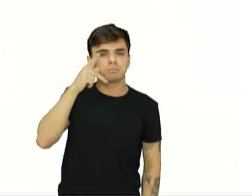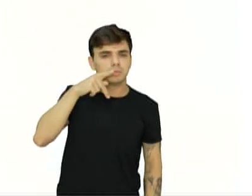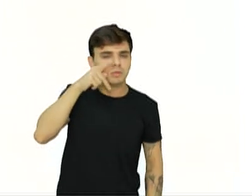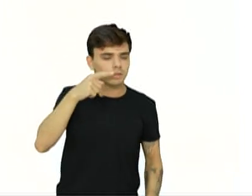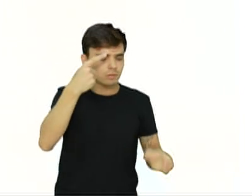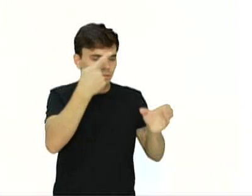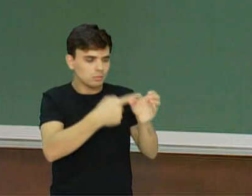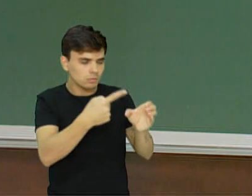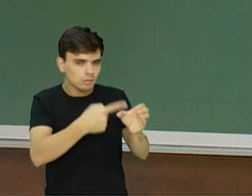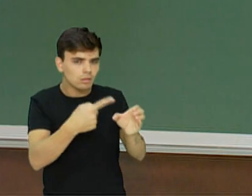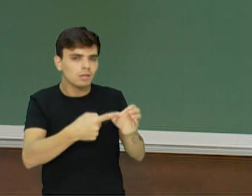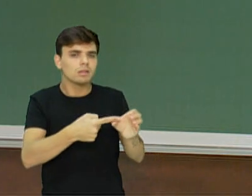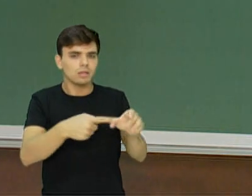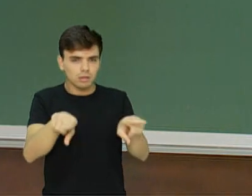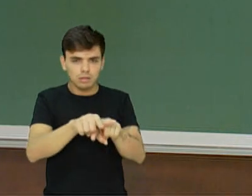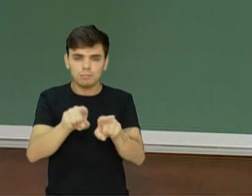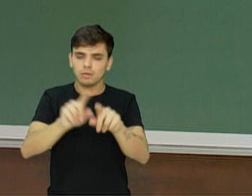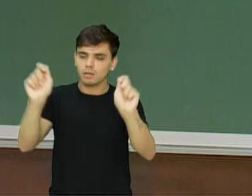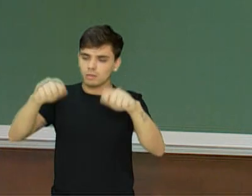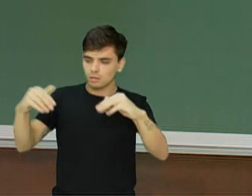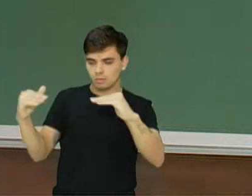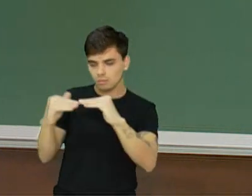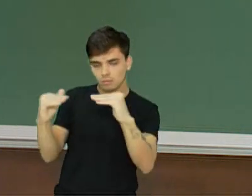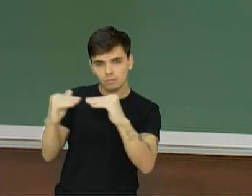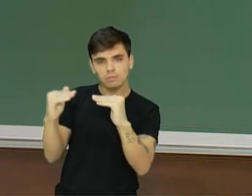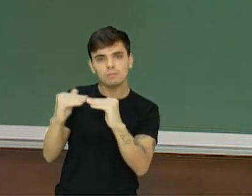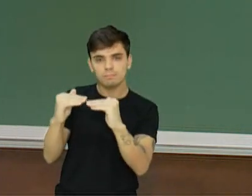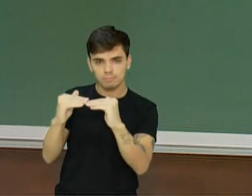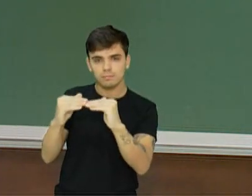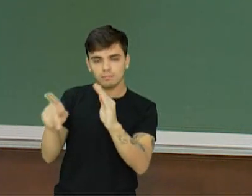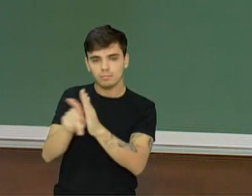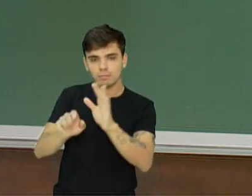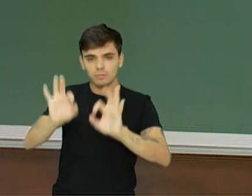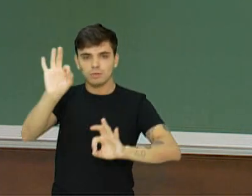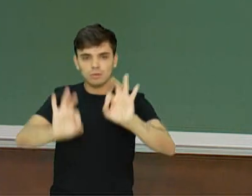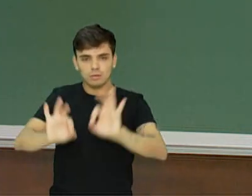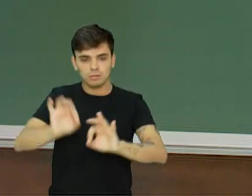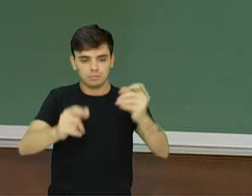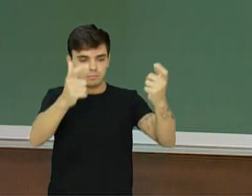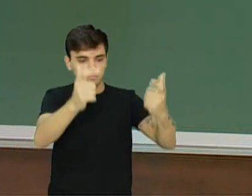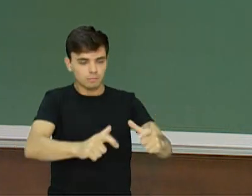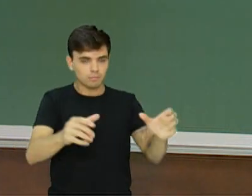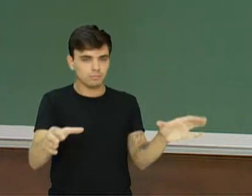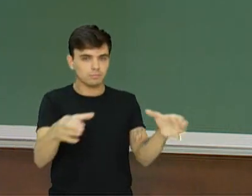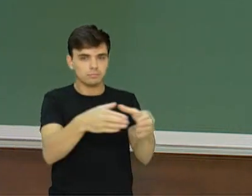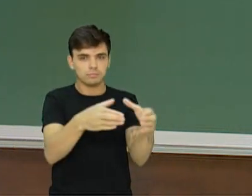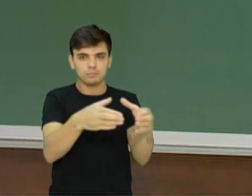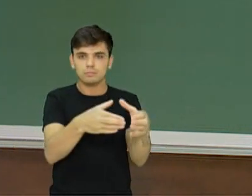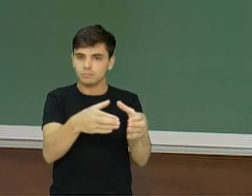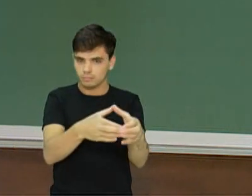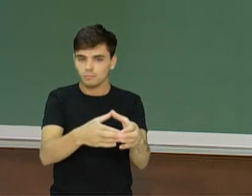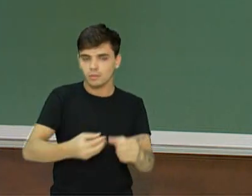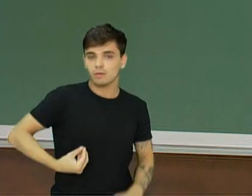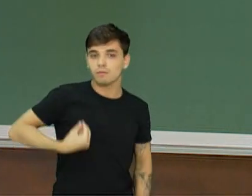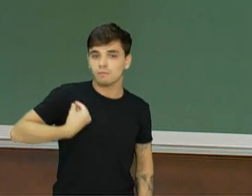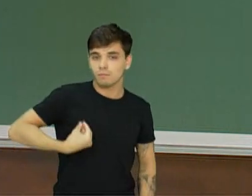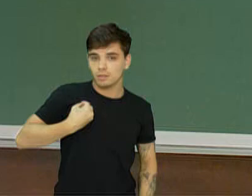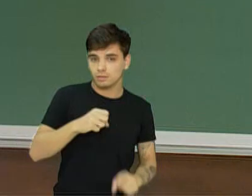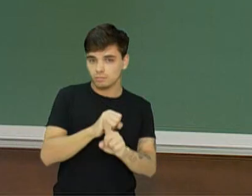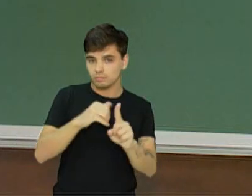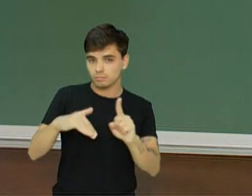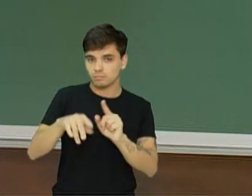cidadania, têm a ver com a capacidade de se organizar no espaço coletivo, na vida pública,